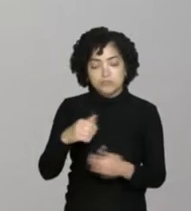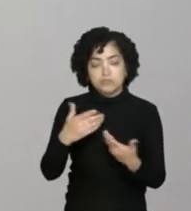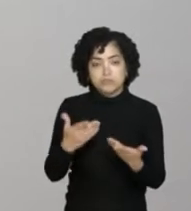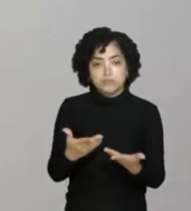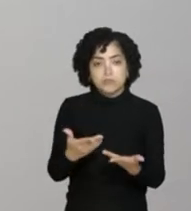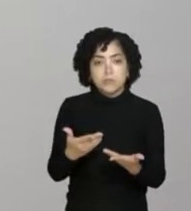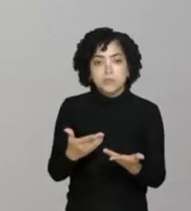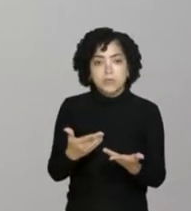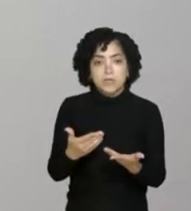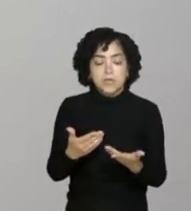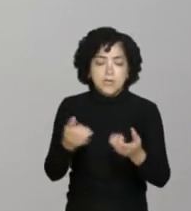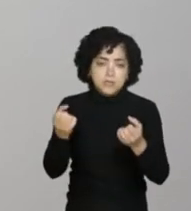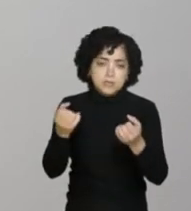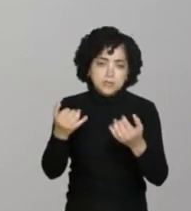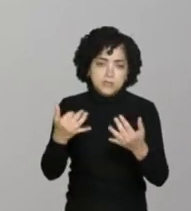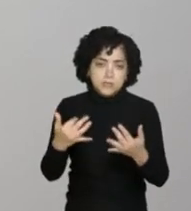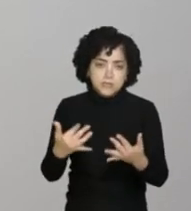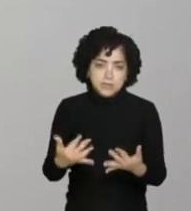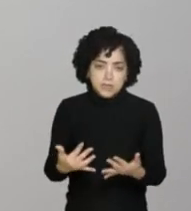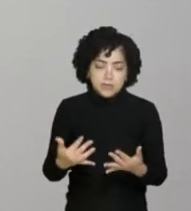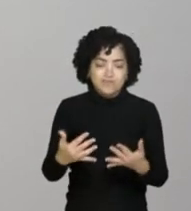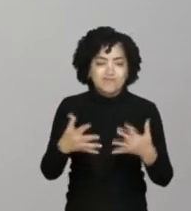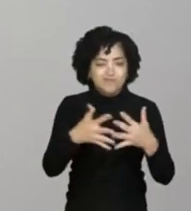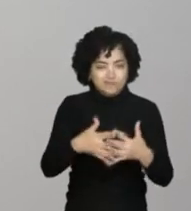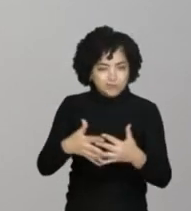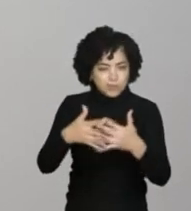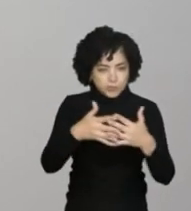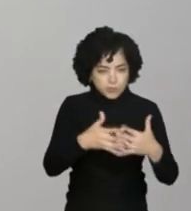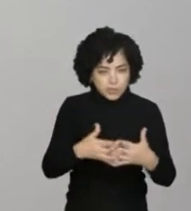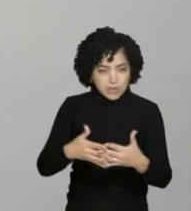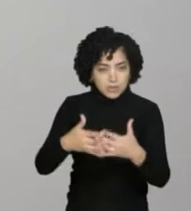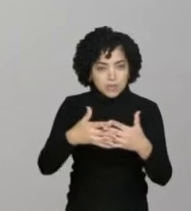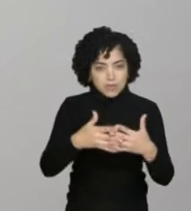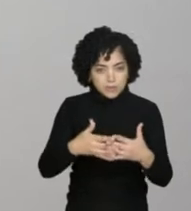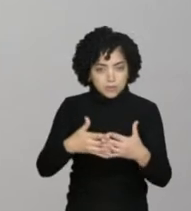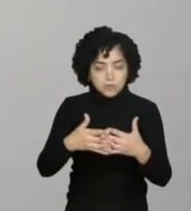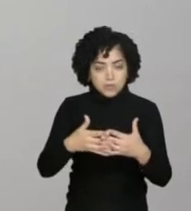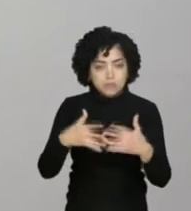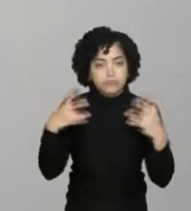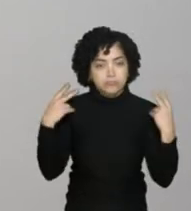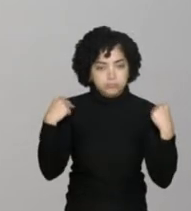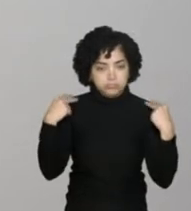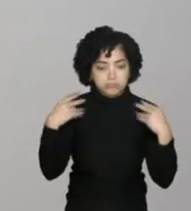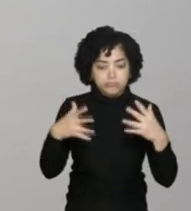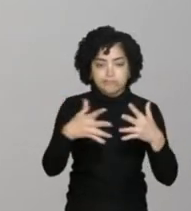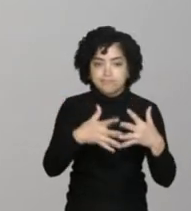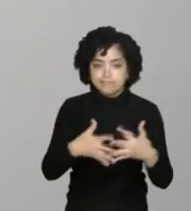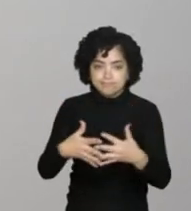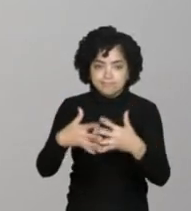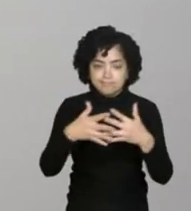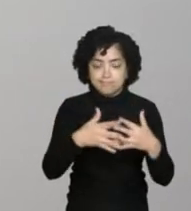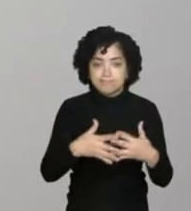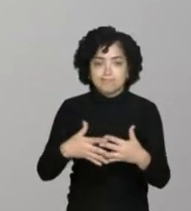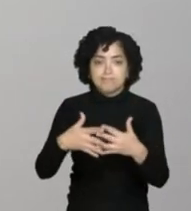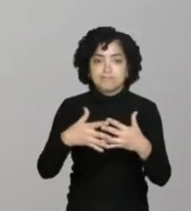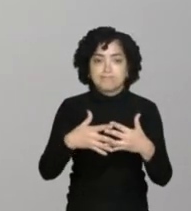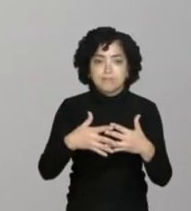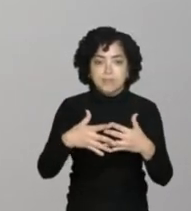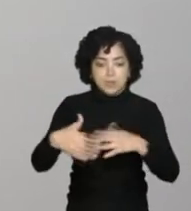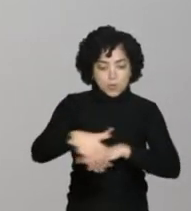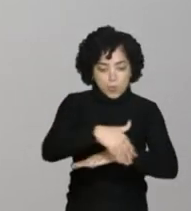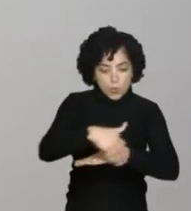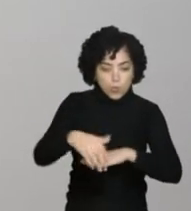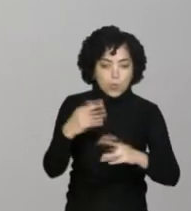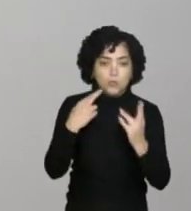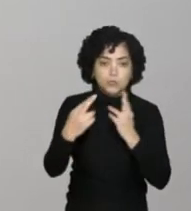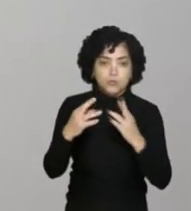assim, para os caminhoneiros, os carga pesada, chamado. Nós temos a rodovia que